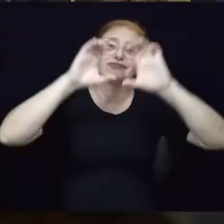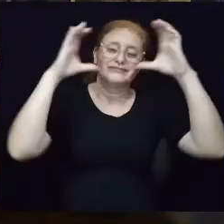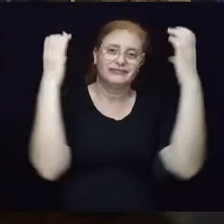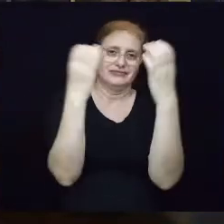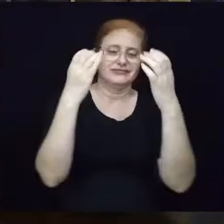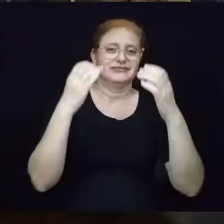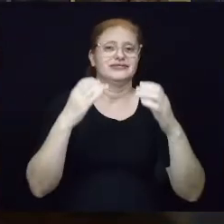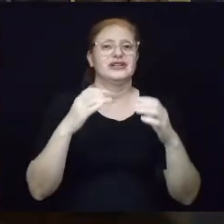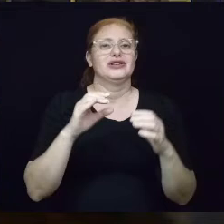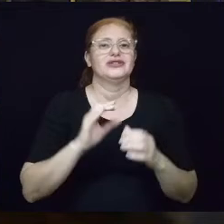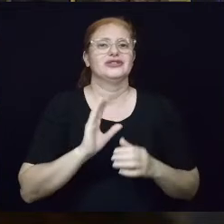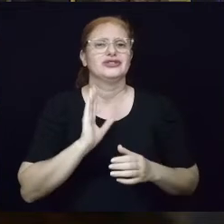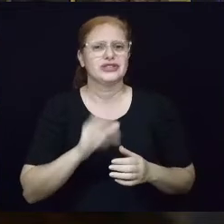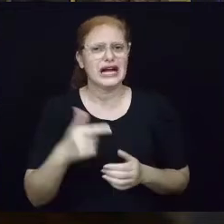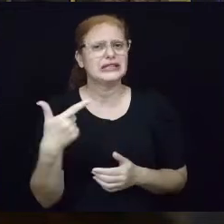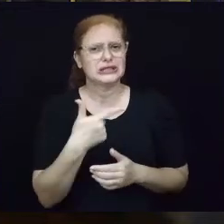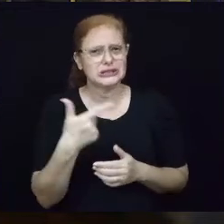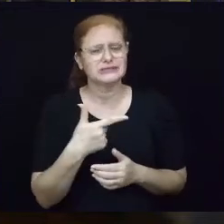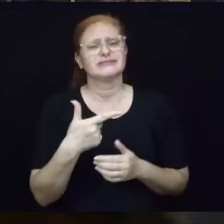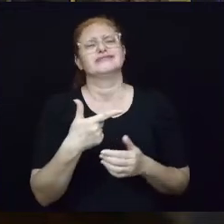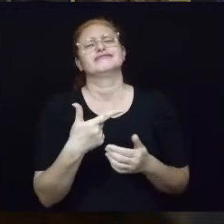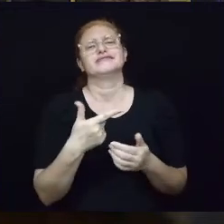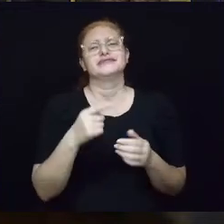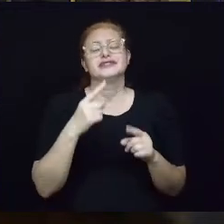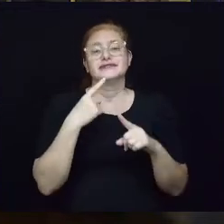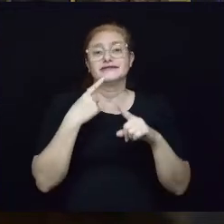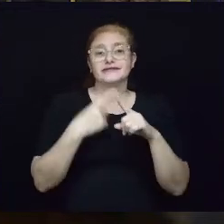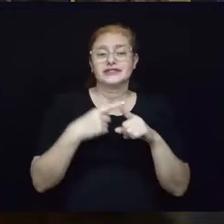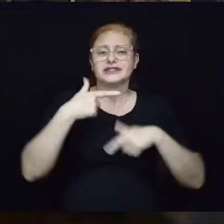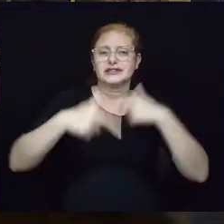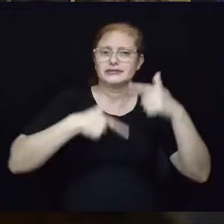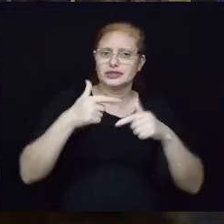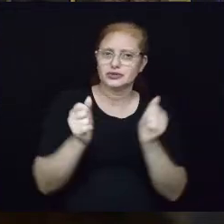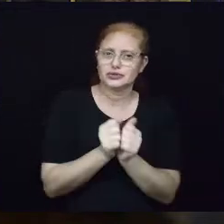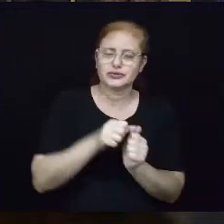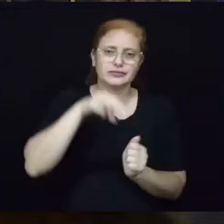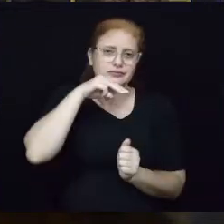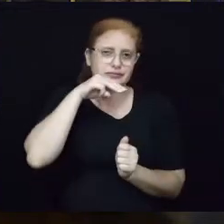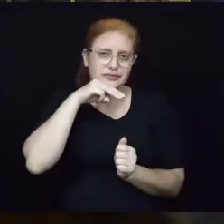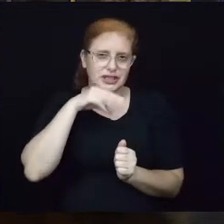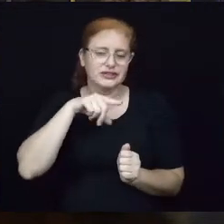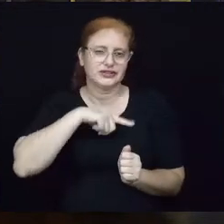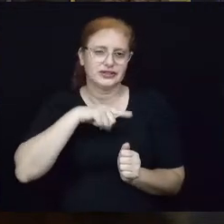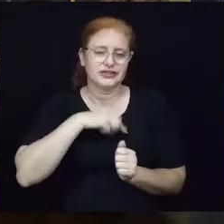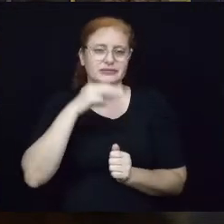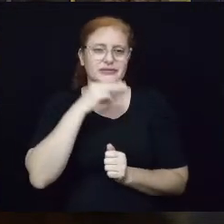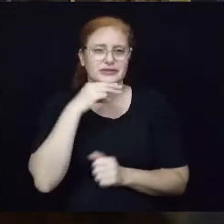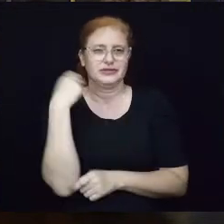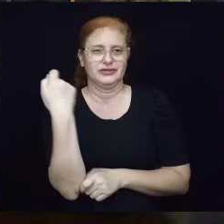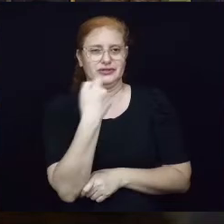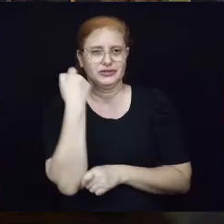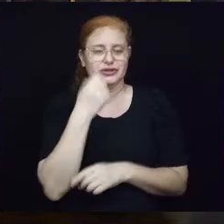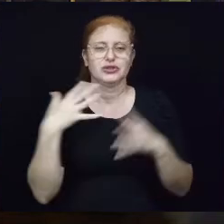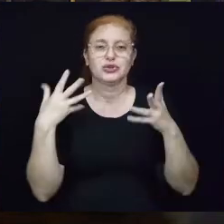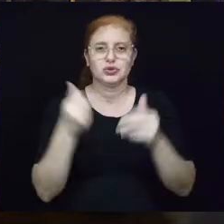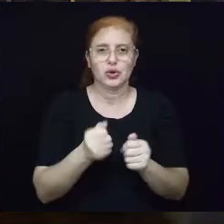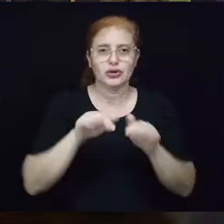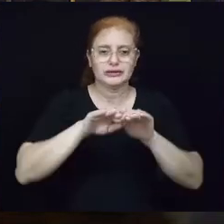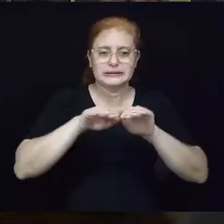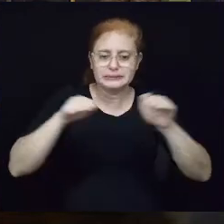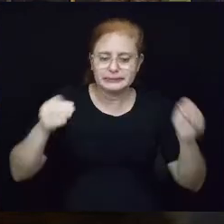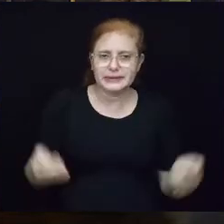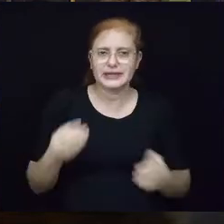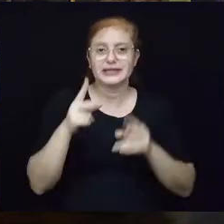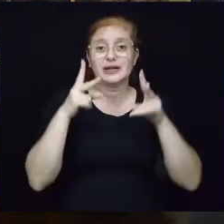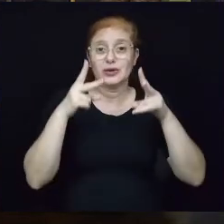que eu desenho. Uma foi para o Marx. A do Marx era bem matemática, assim, todas as bases iguais, todas na mesma